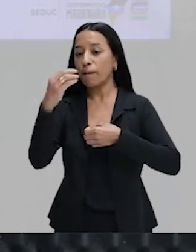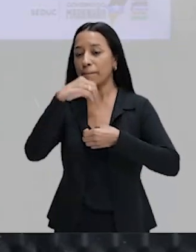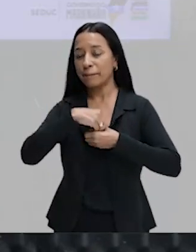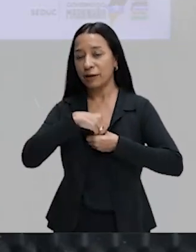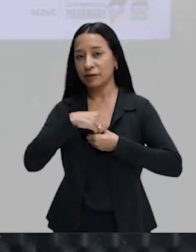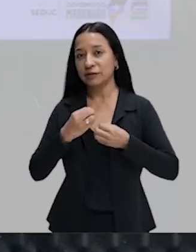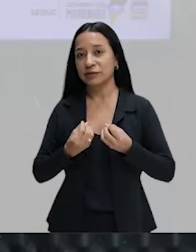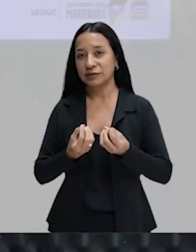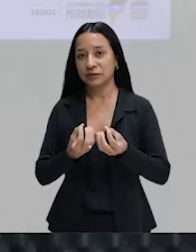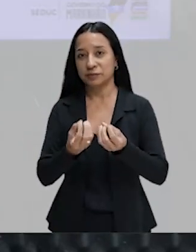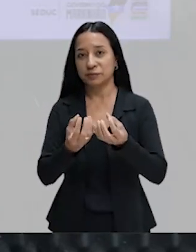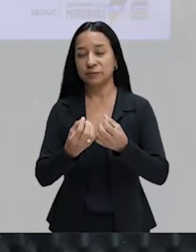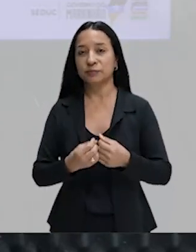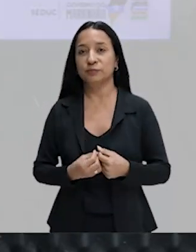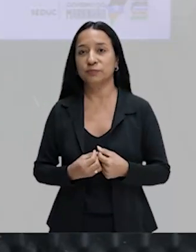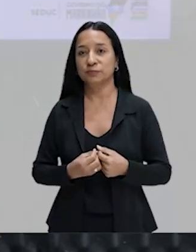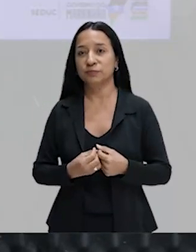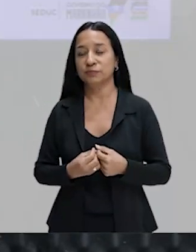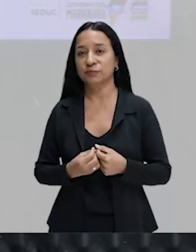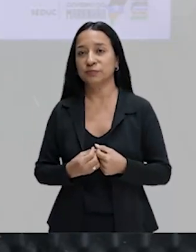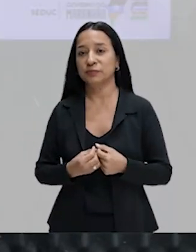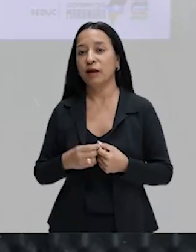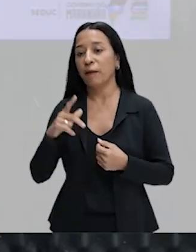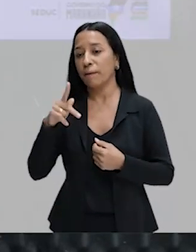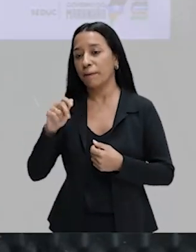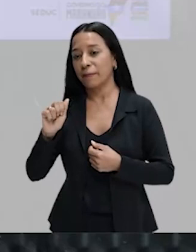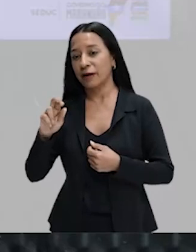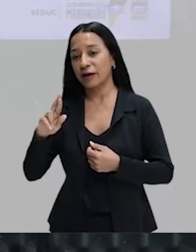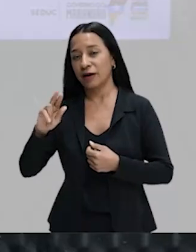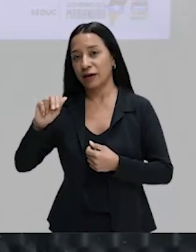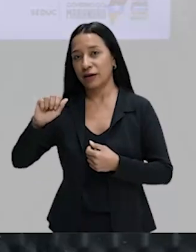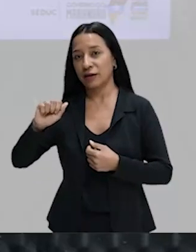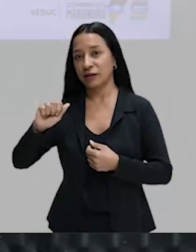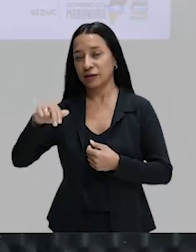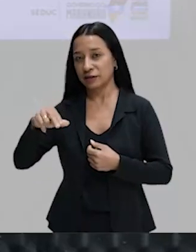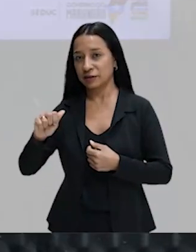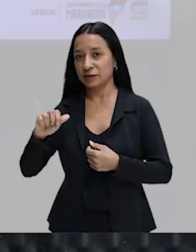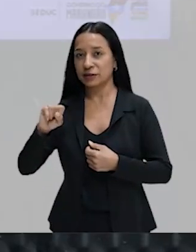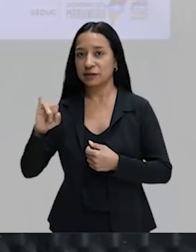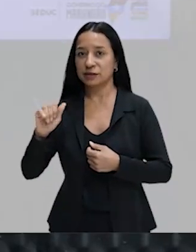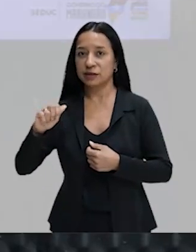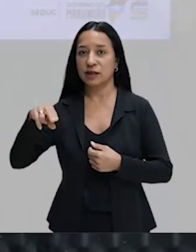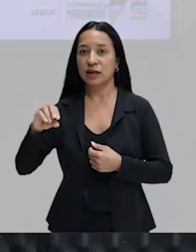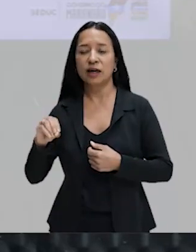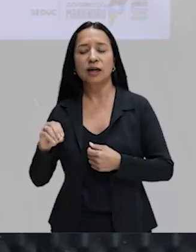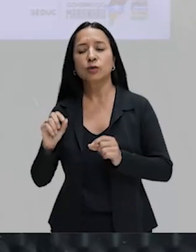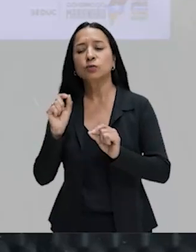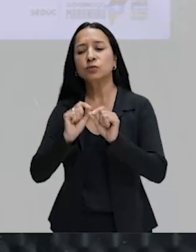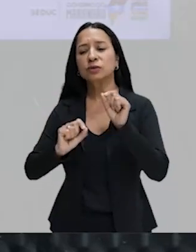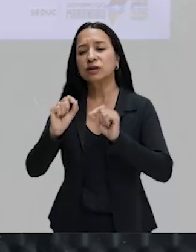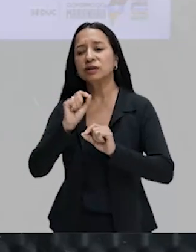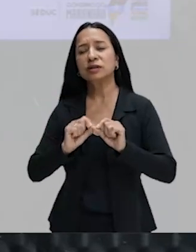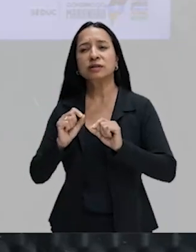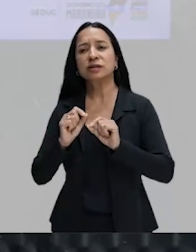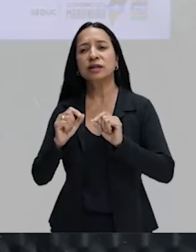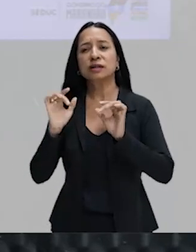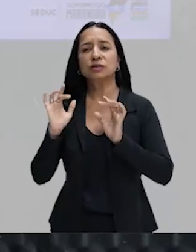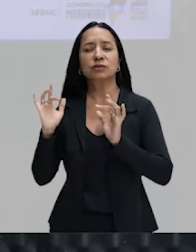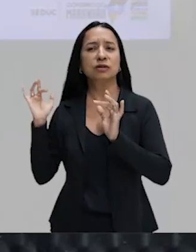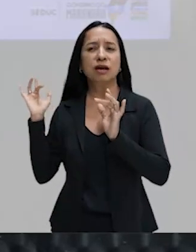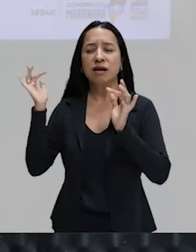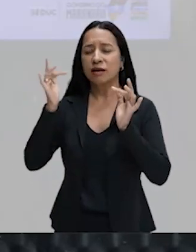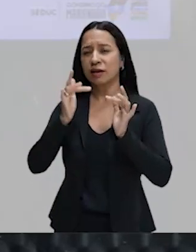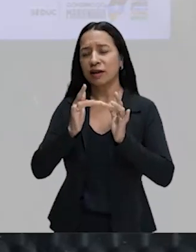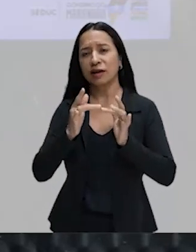de parnasianismo? Parnasiano, o que é isso? O que tem de clássico? O que tem de belo? O que tem de real? O